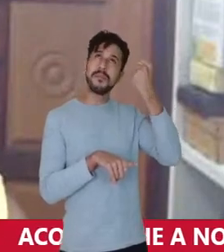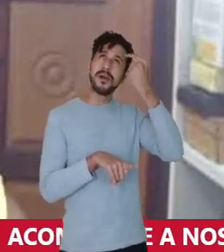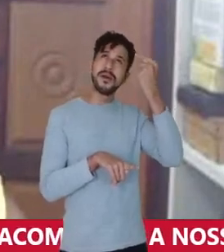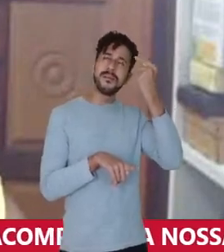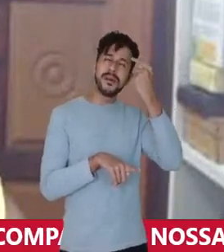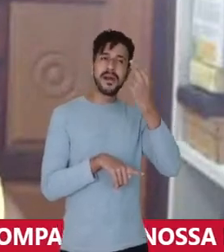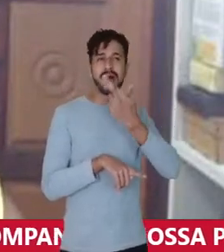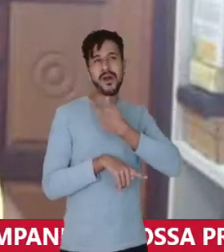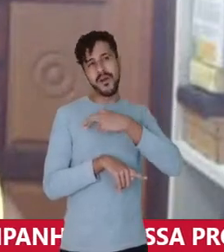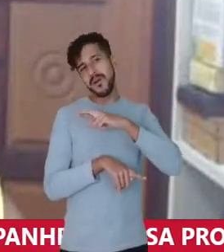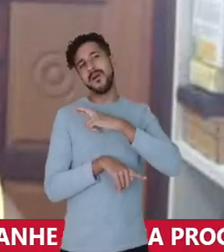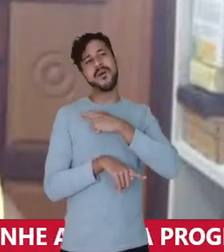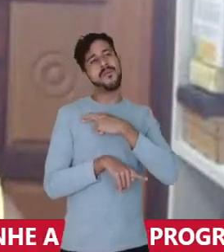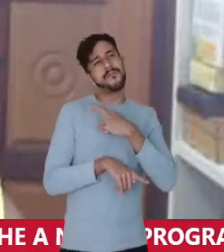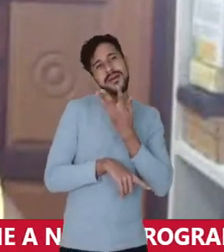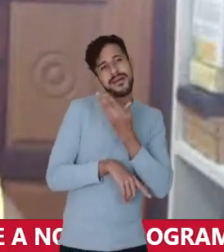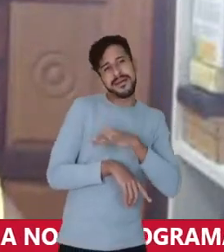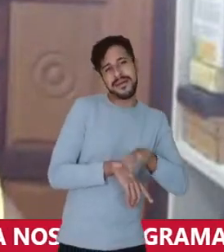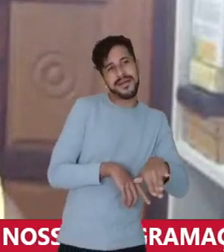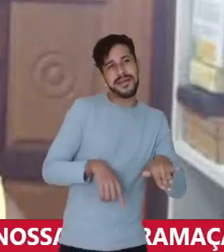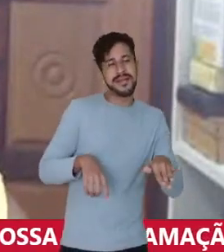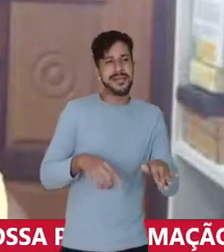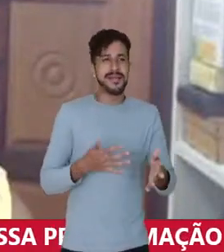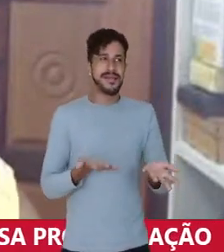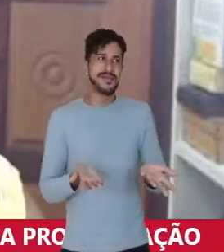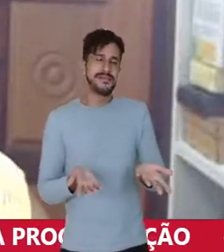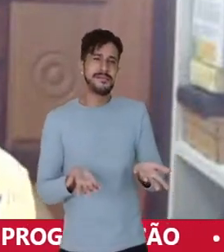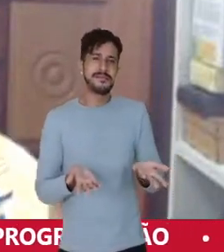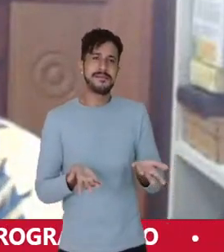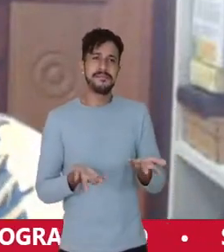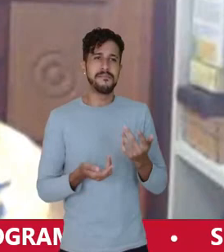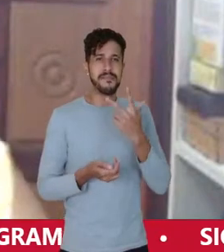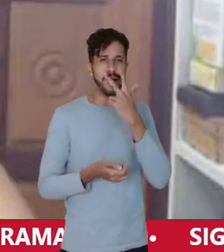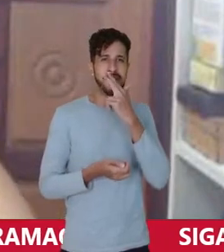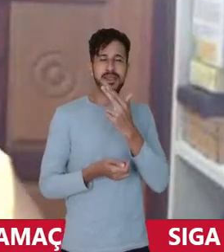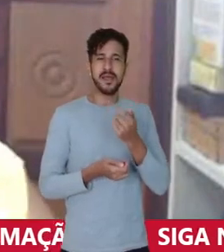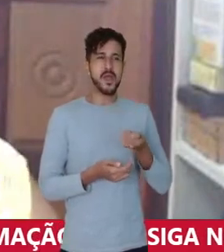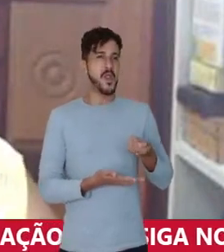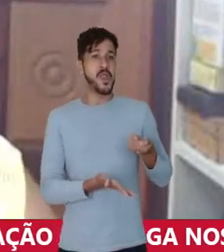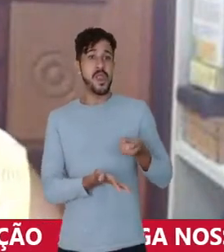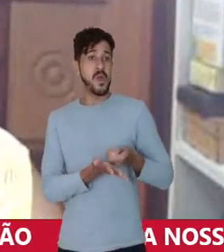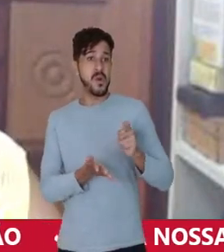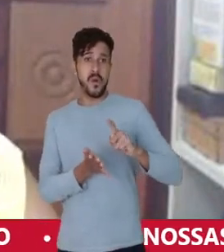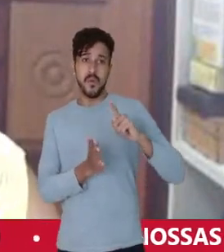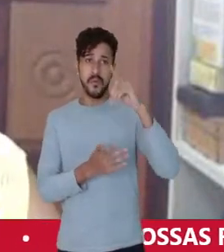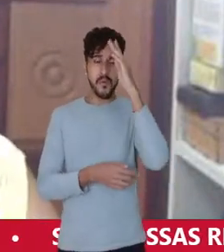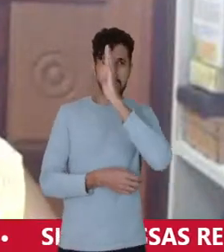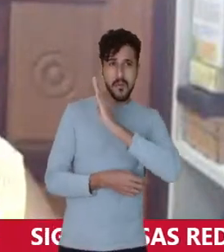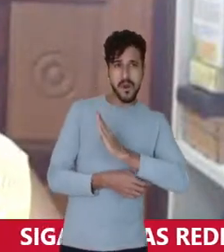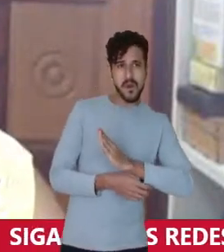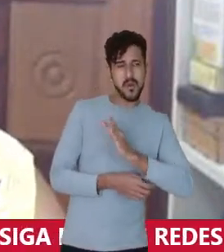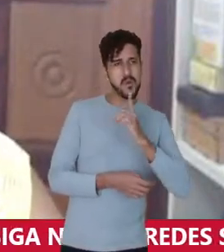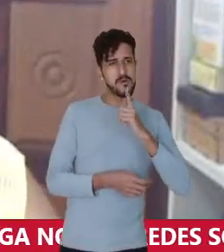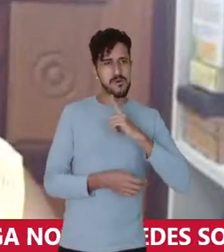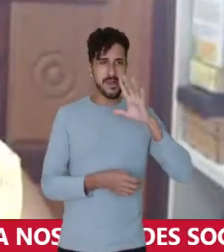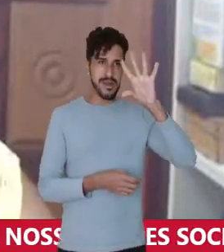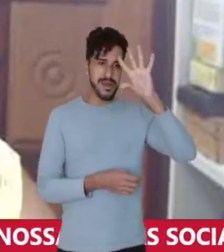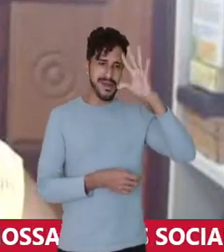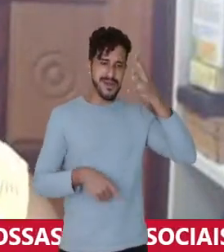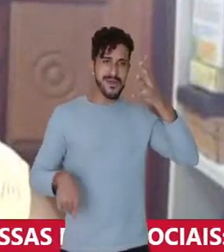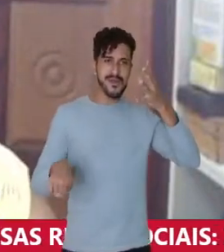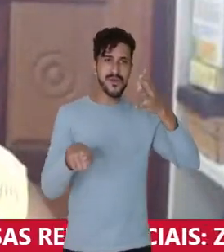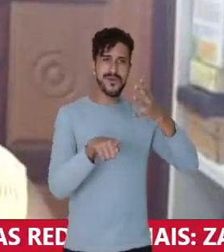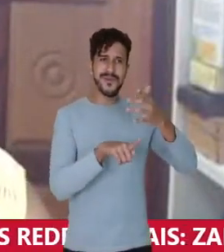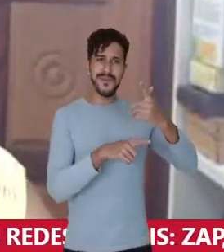essa romantização da infância, inclusive, ela desobriga o próprio Estado brasileiro a tomar providências